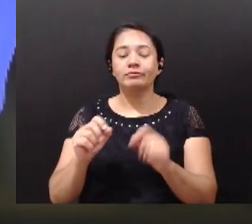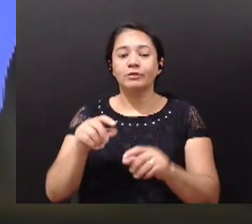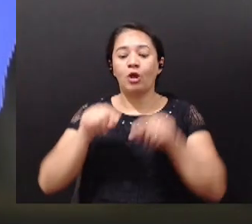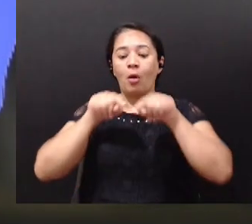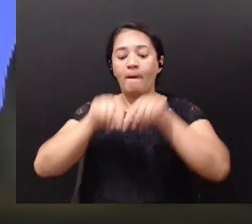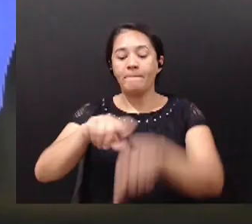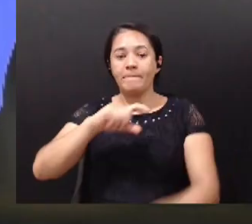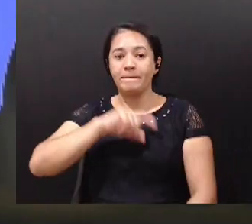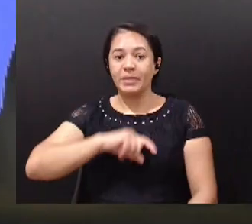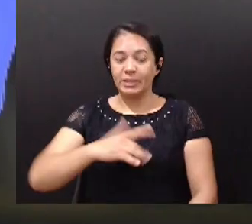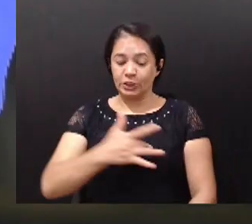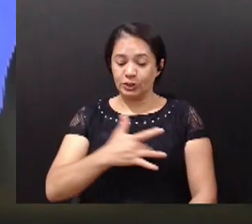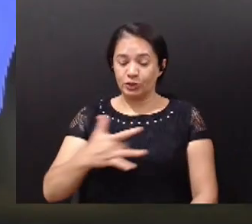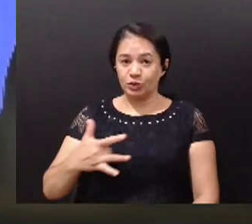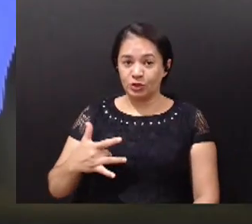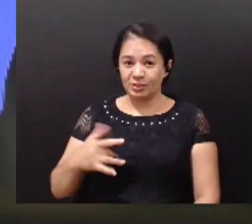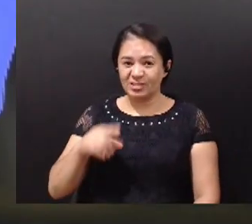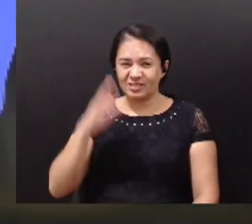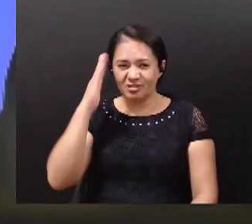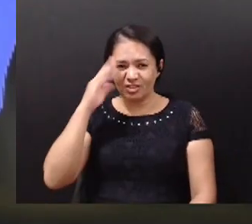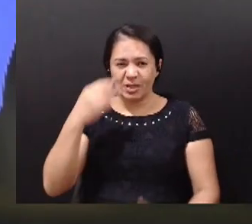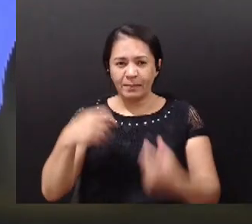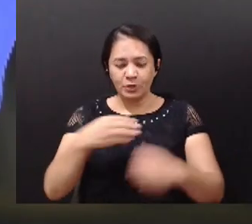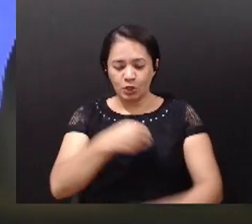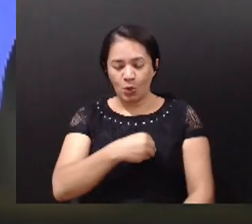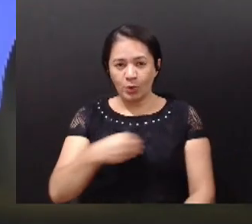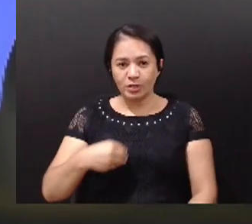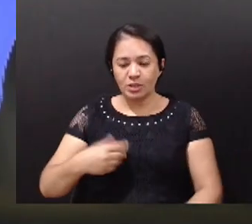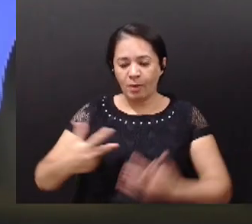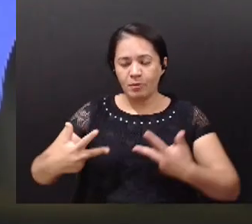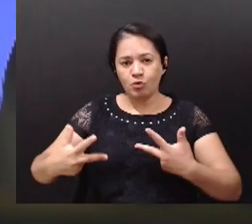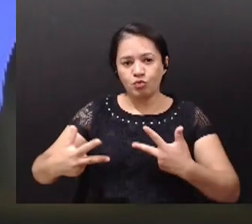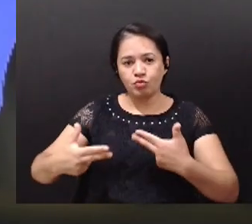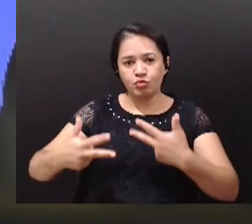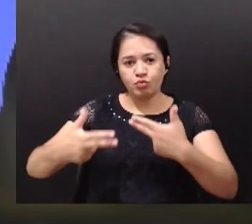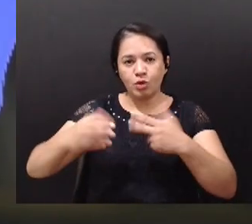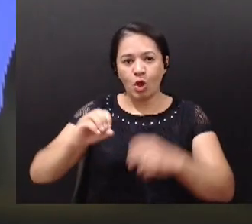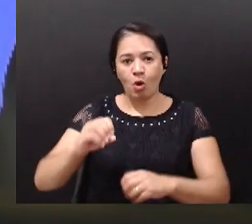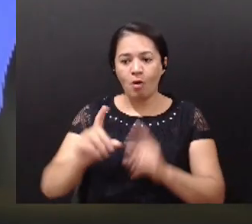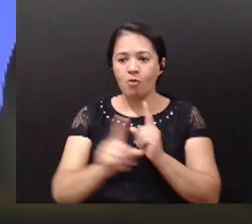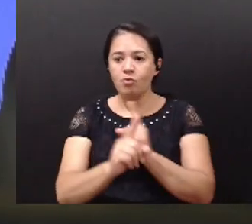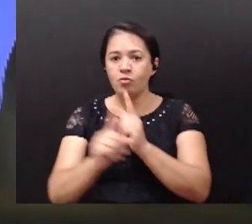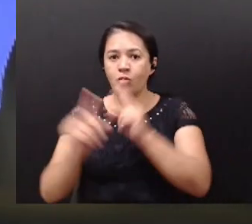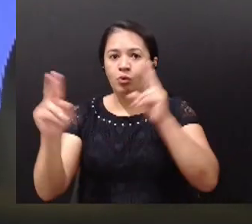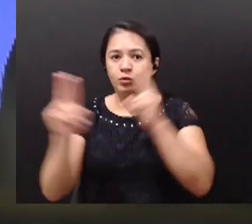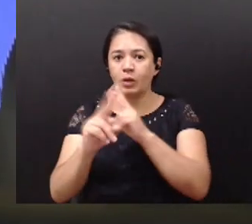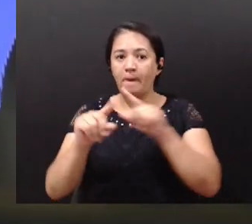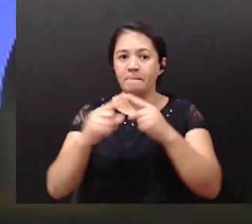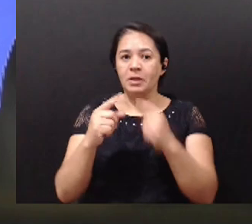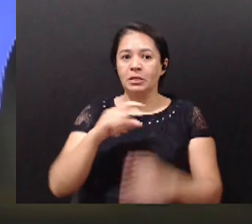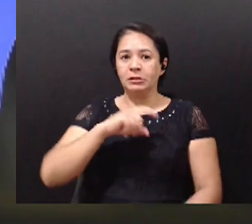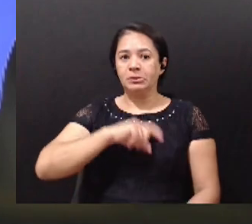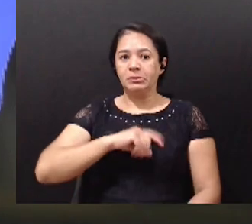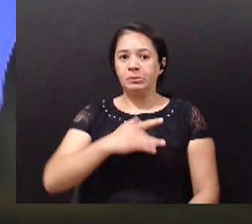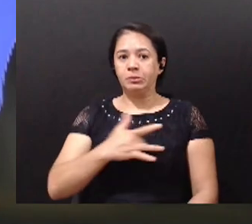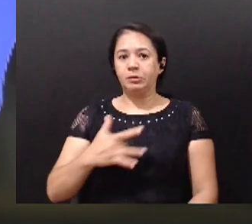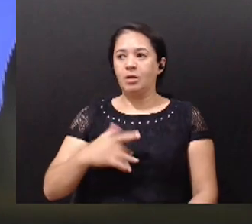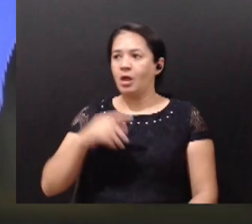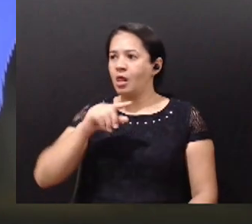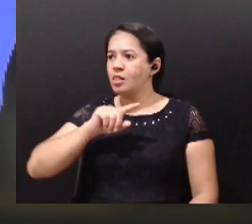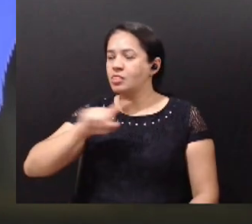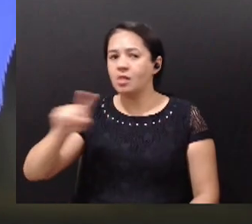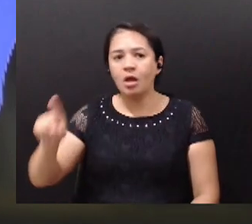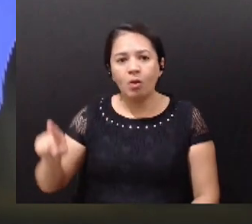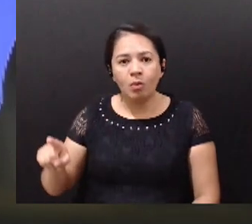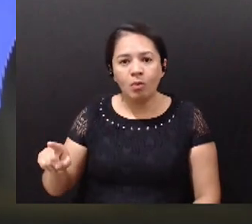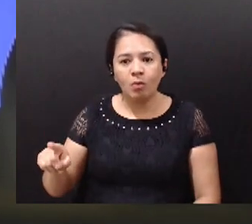de um exame, uma cirurgia ou um atendimento urgente e o plano de saúde nega a cobertura? Além